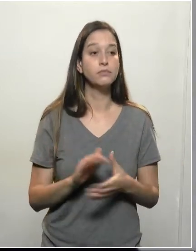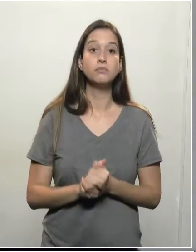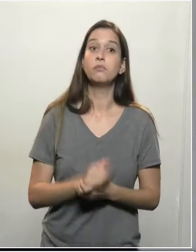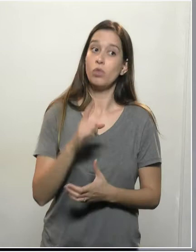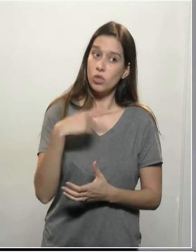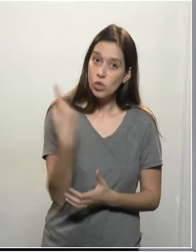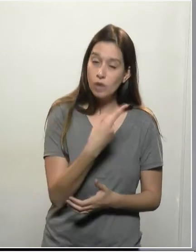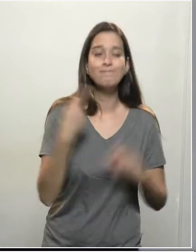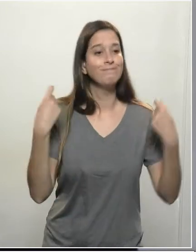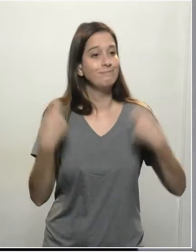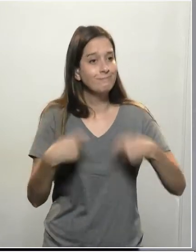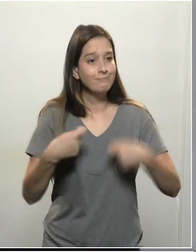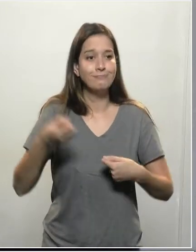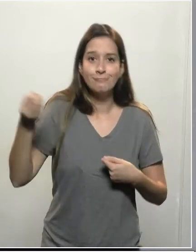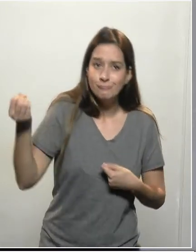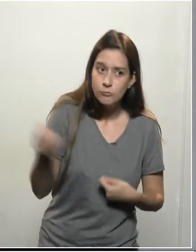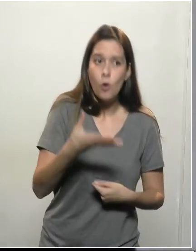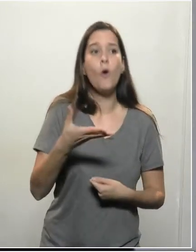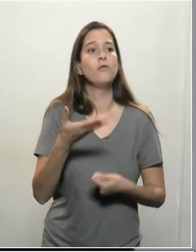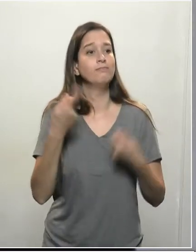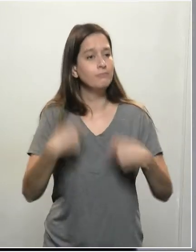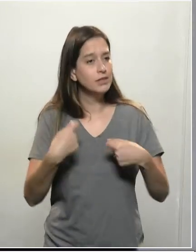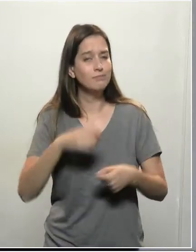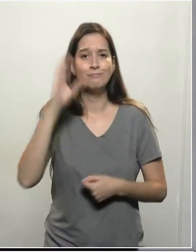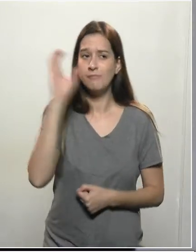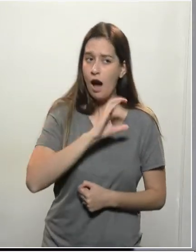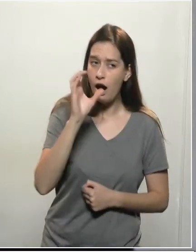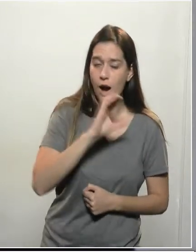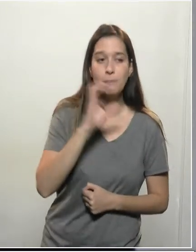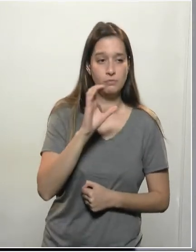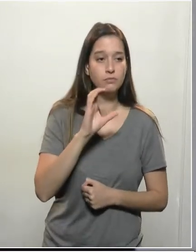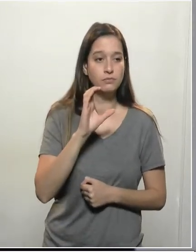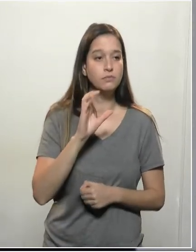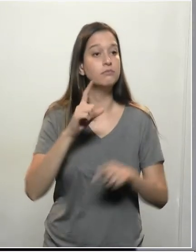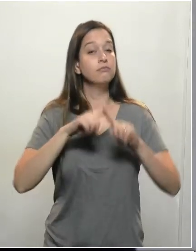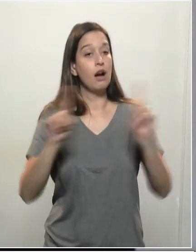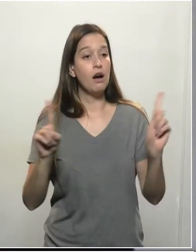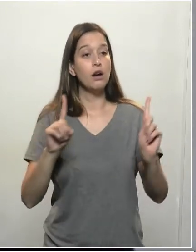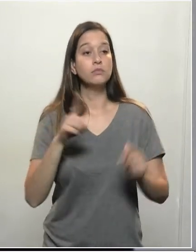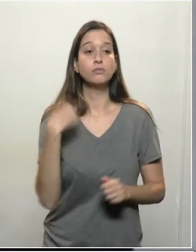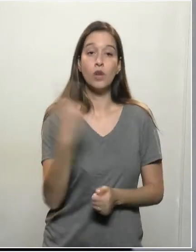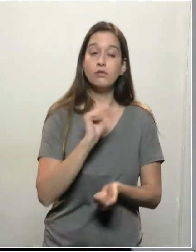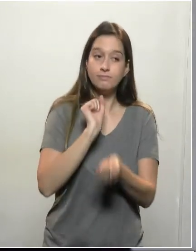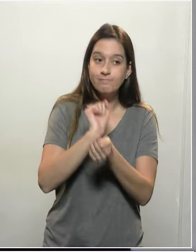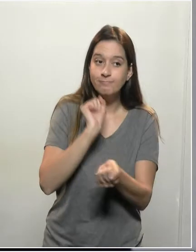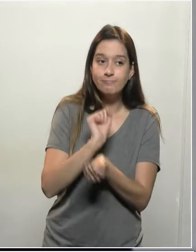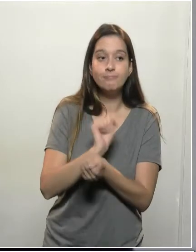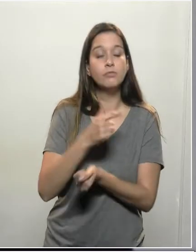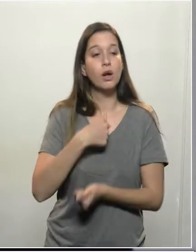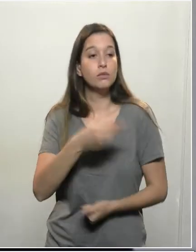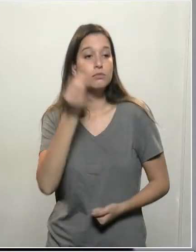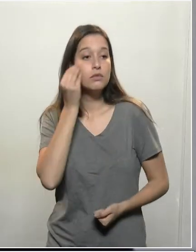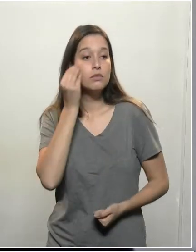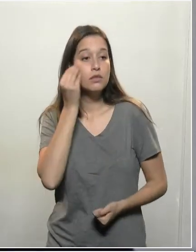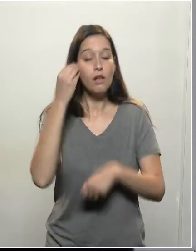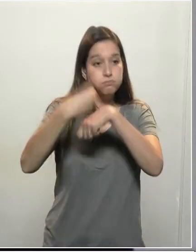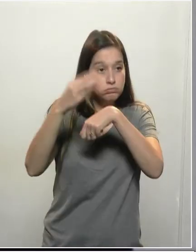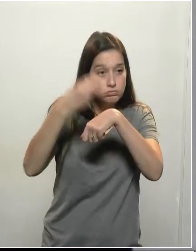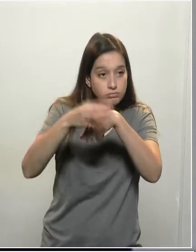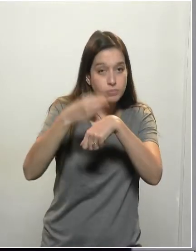inovação nesse processo. E a gente não está tendo. Fica aqui a nossa forma de contribuir e tentar ajudar o processo. Obrigado,